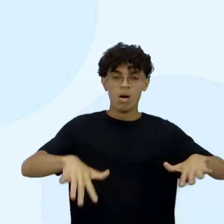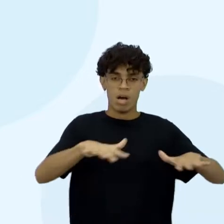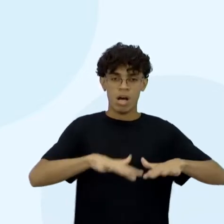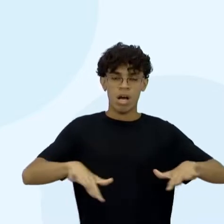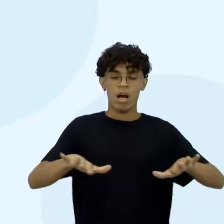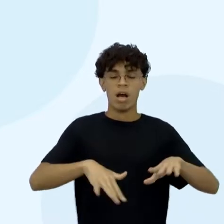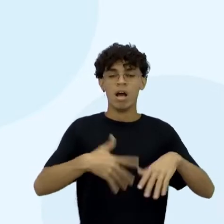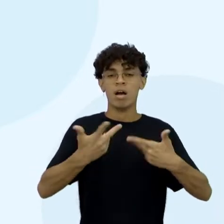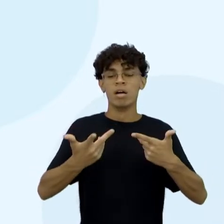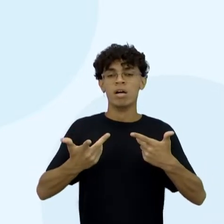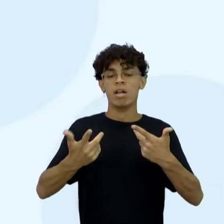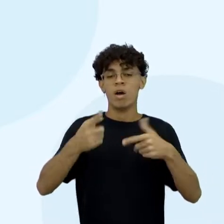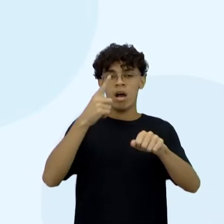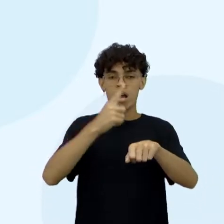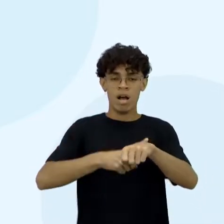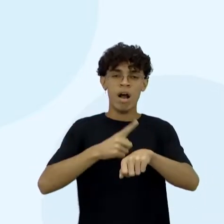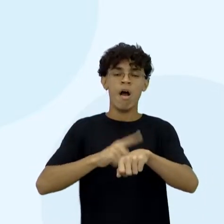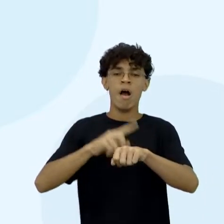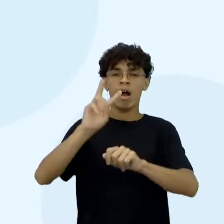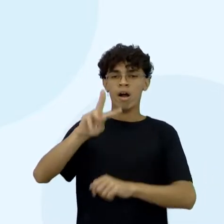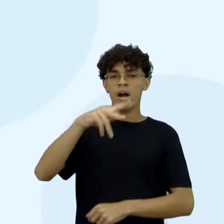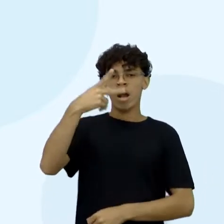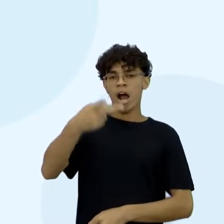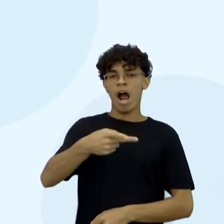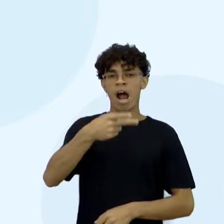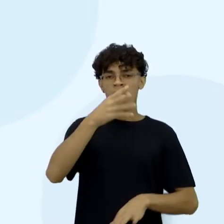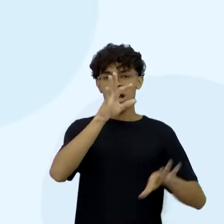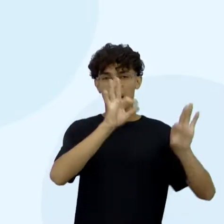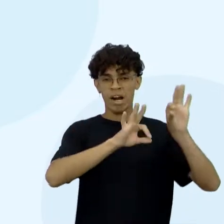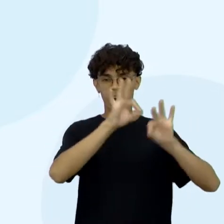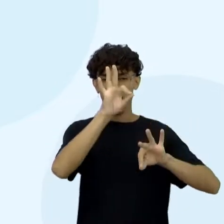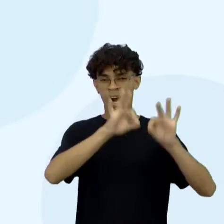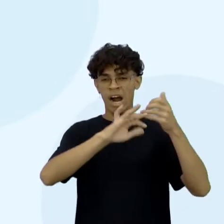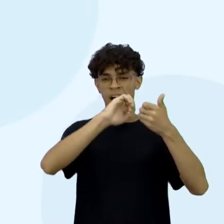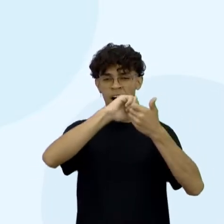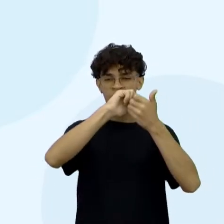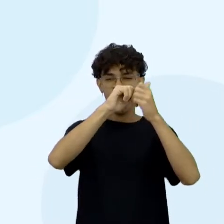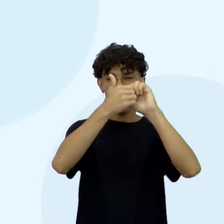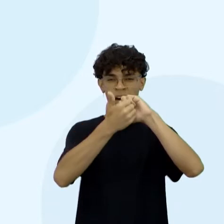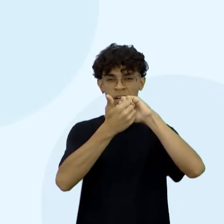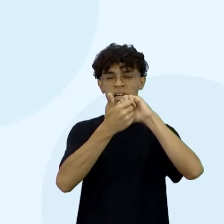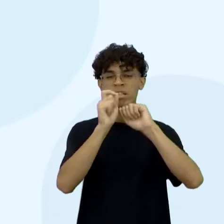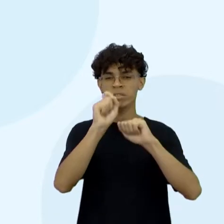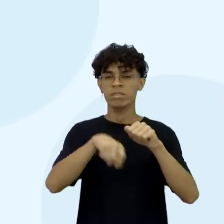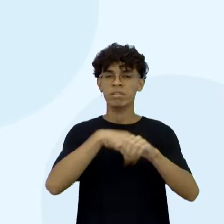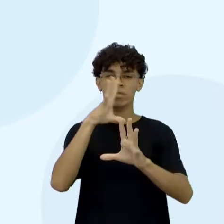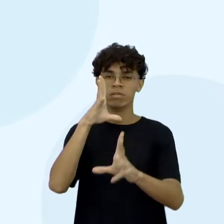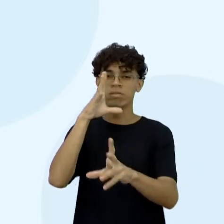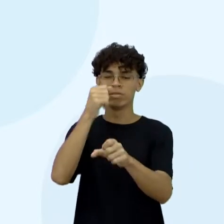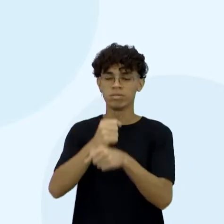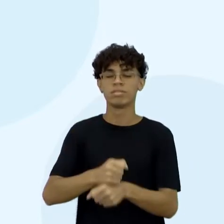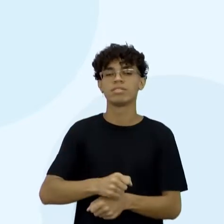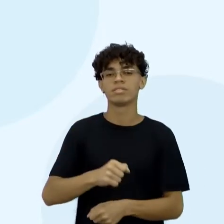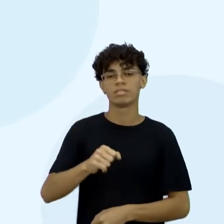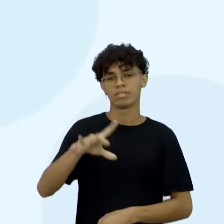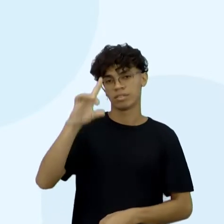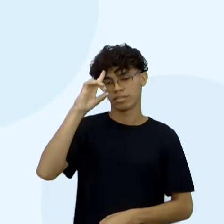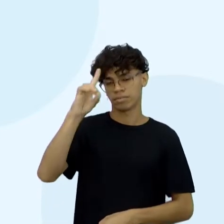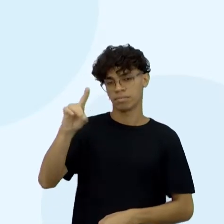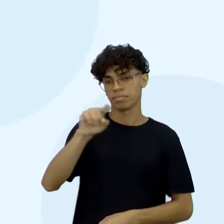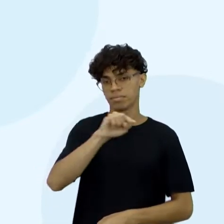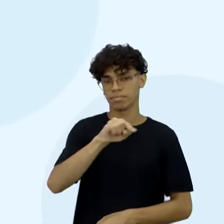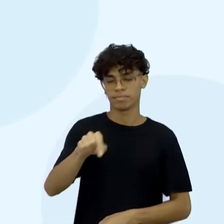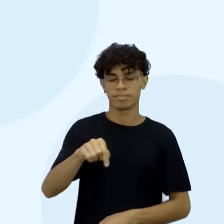E aí a gente fez alguns ajustes e chegamos nesta relação aqui. Fazendo o cálculo de área, né? Vou pegar aqui para vocês